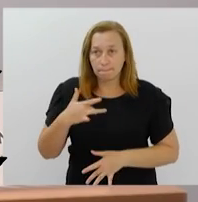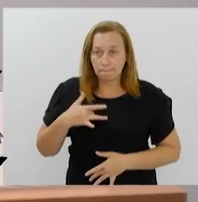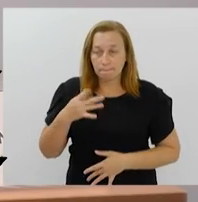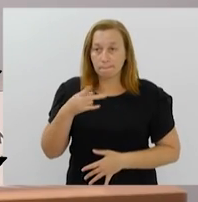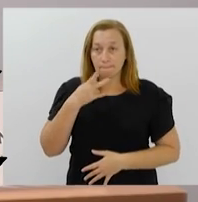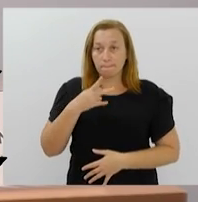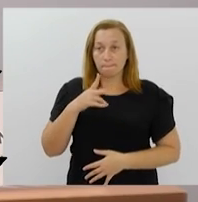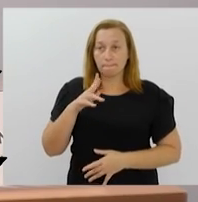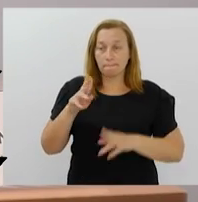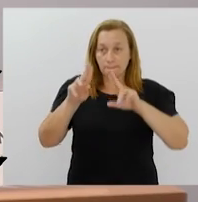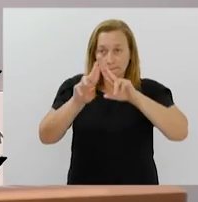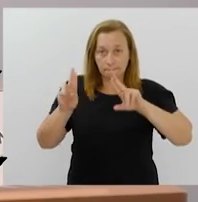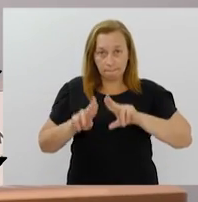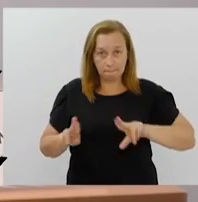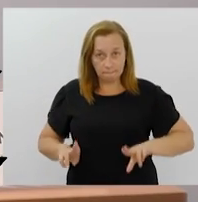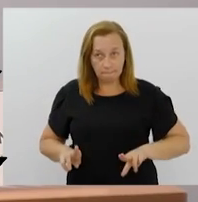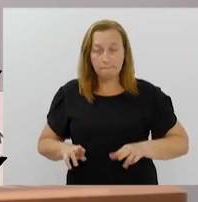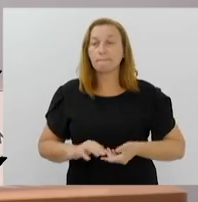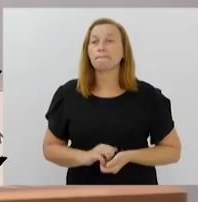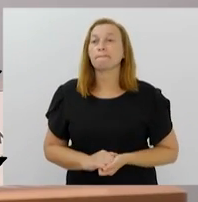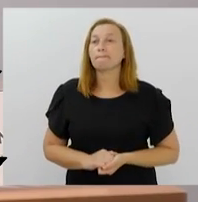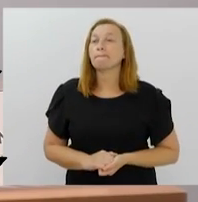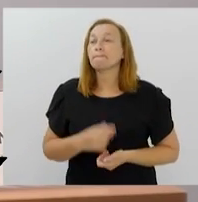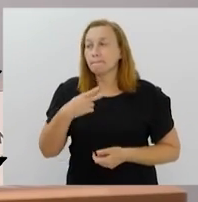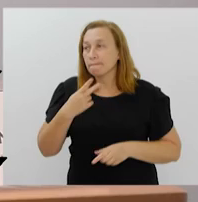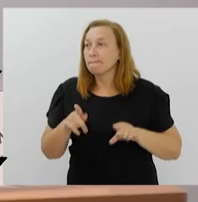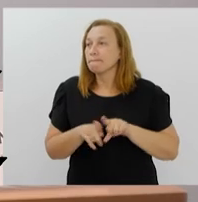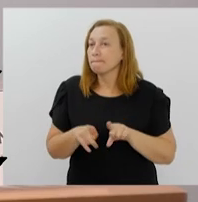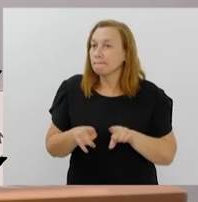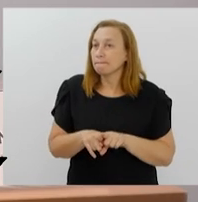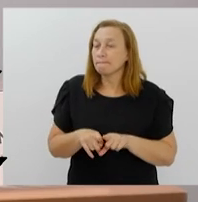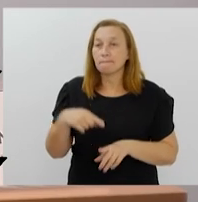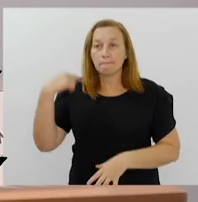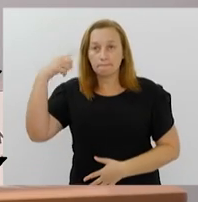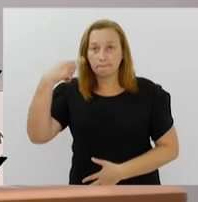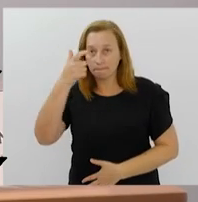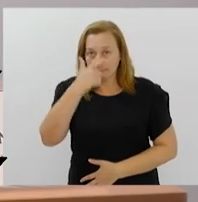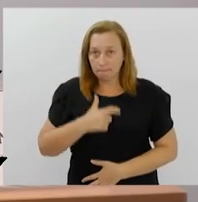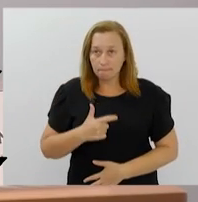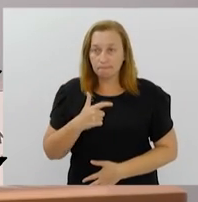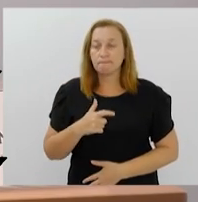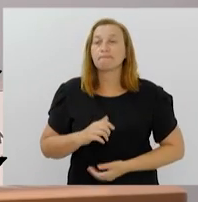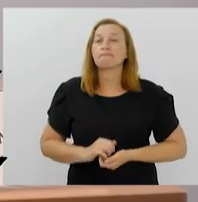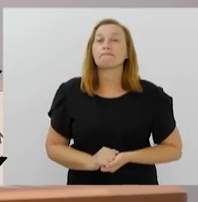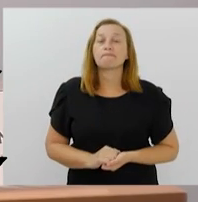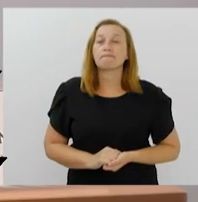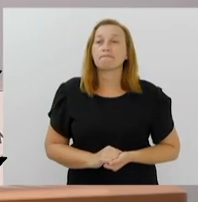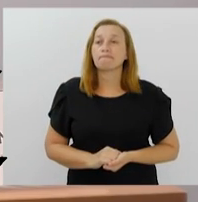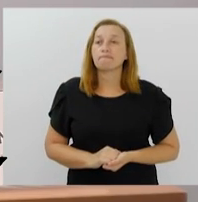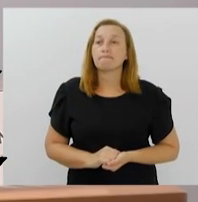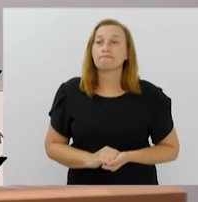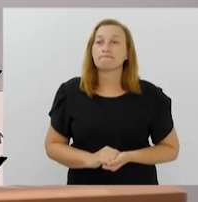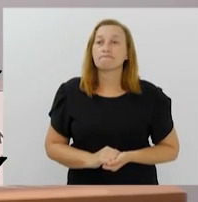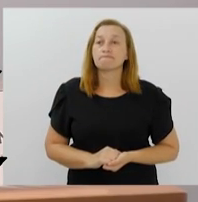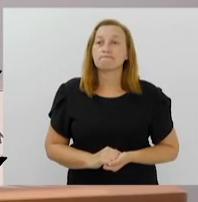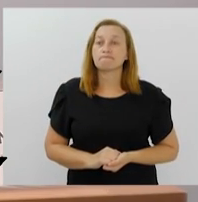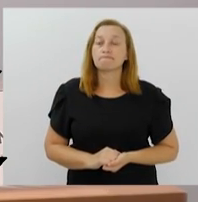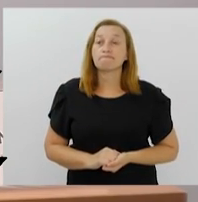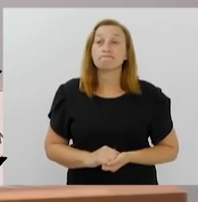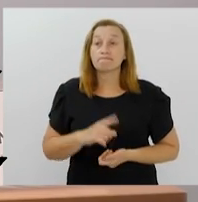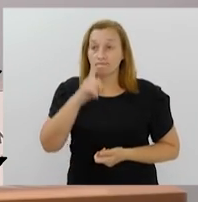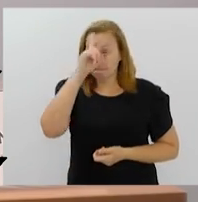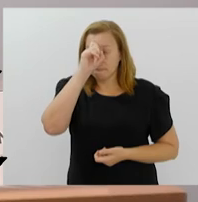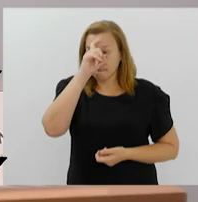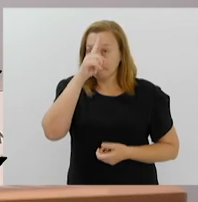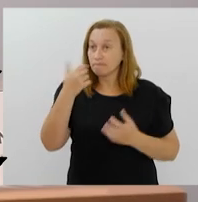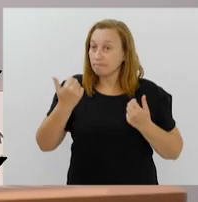pela Unimed ferge Mas enfim eh falando também como como advogado né como jurista eh o hospital